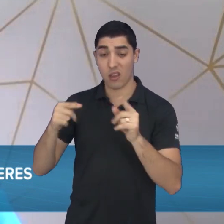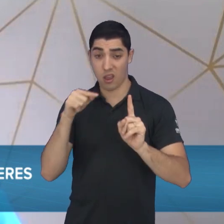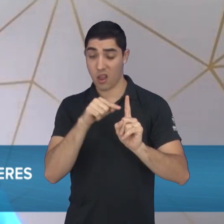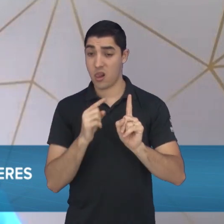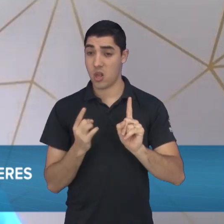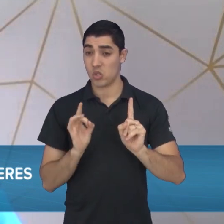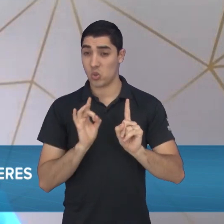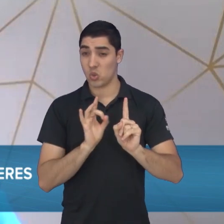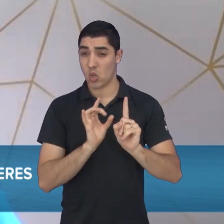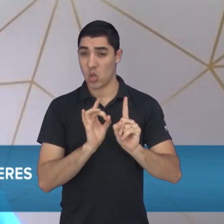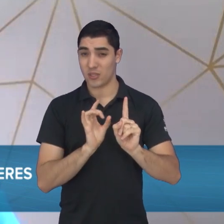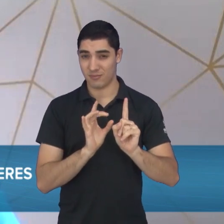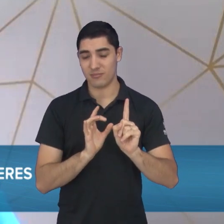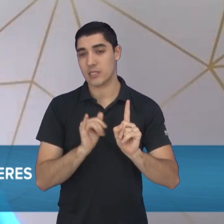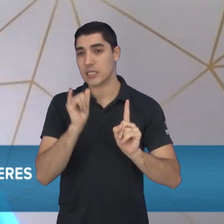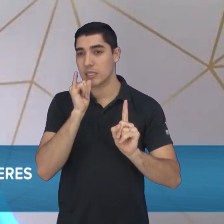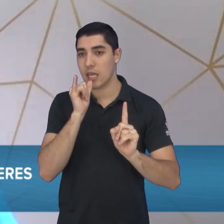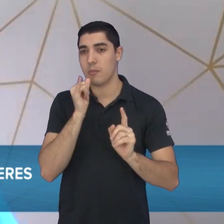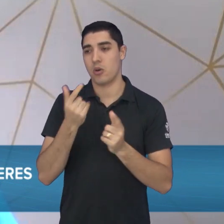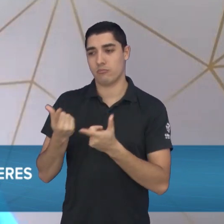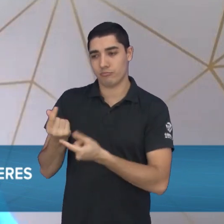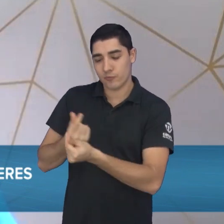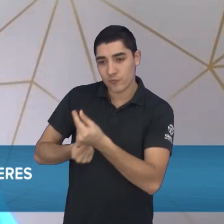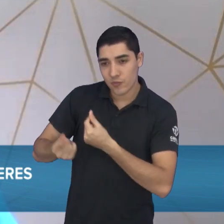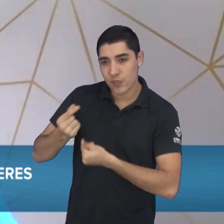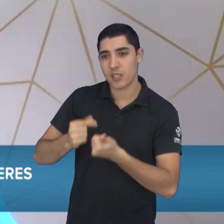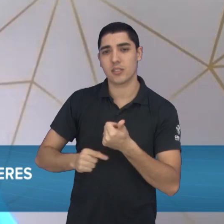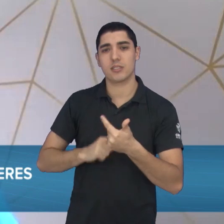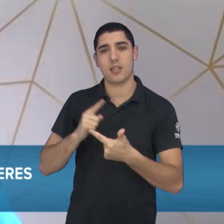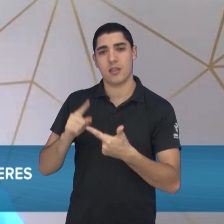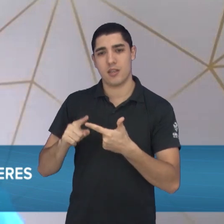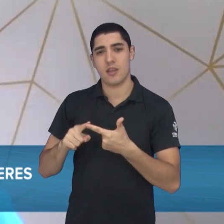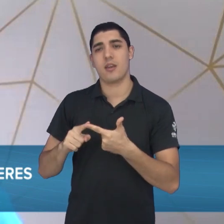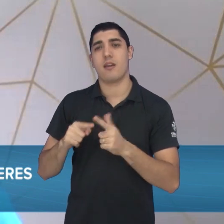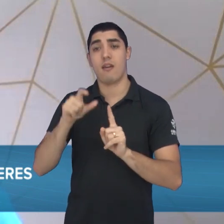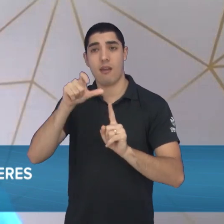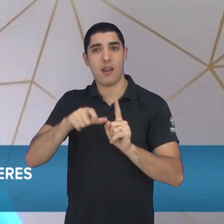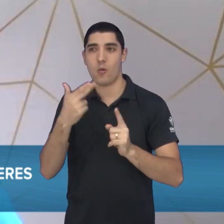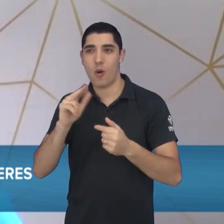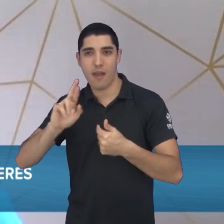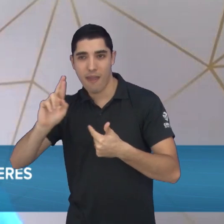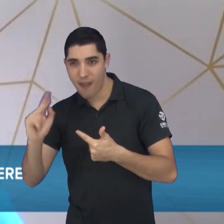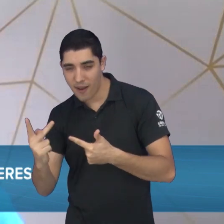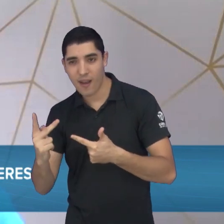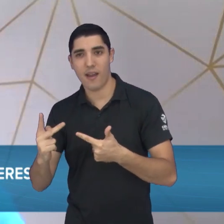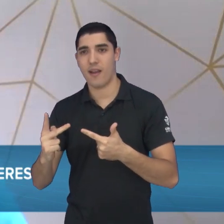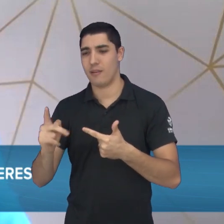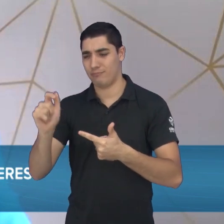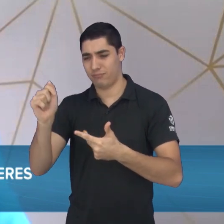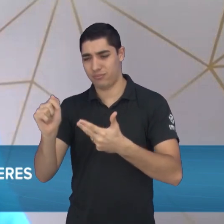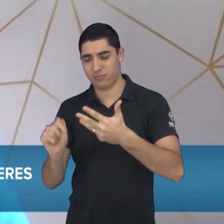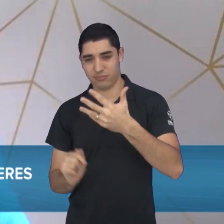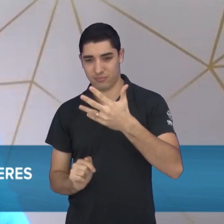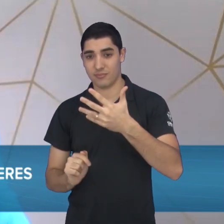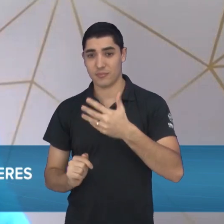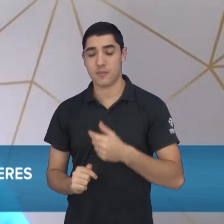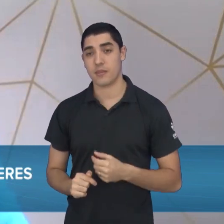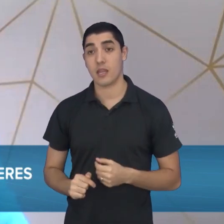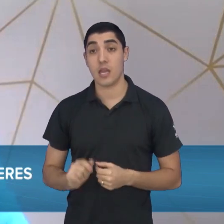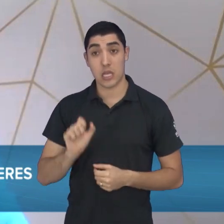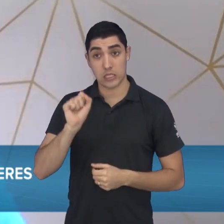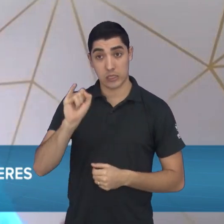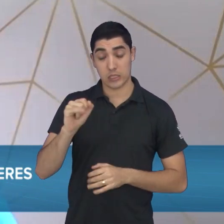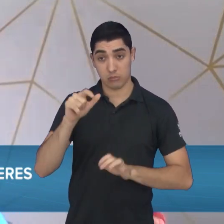ela faz o financeiro, ela é o marketing, ela é a vendas, ela é o RH, é tudo. Quando você